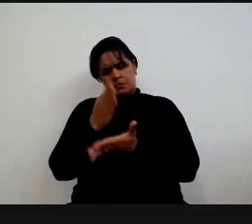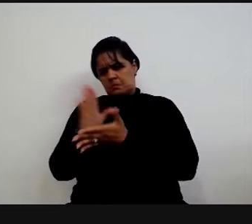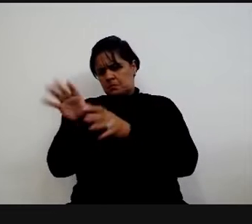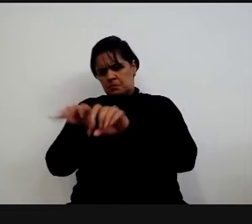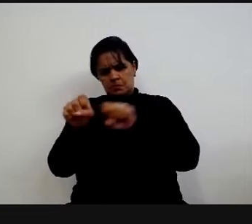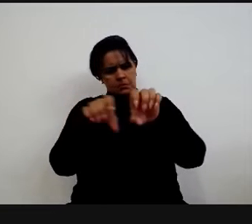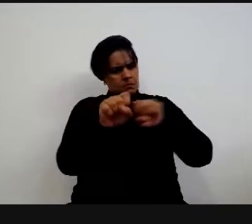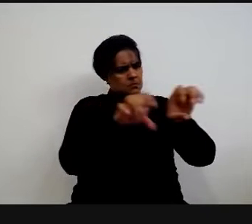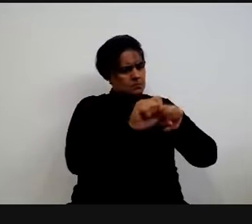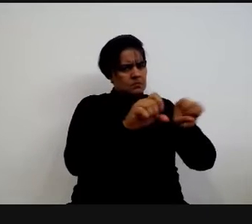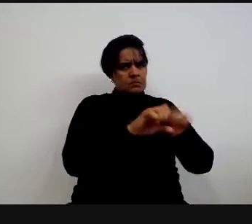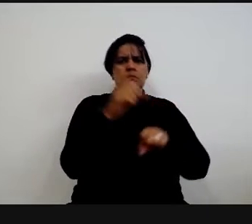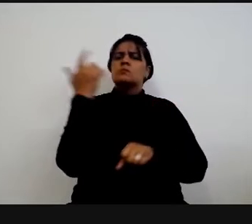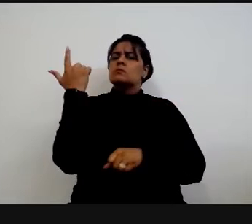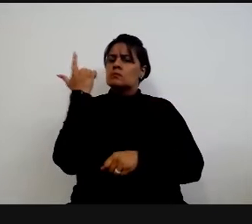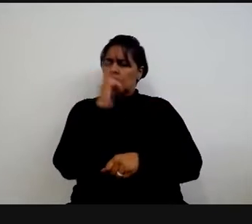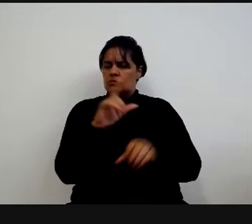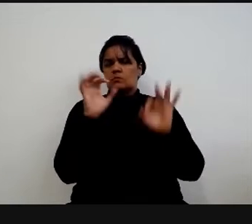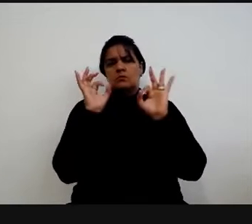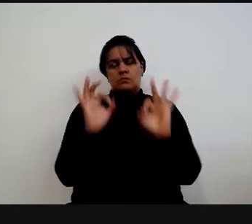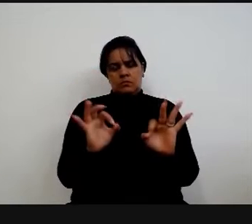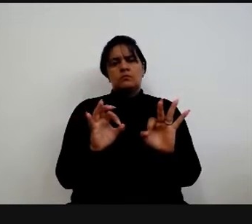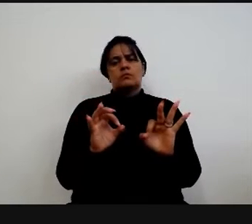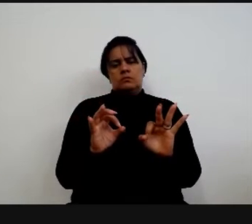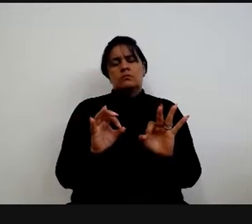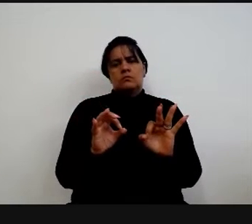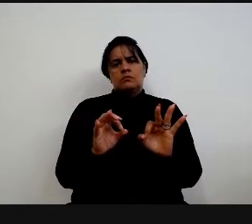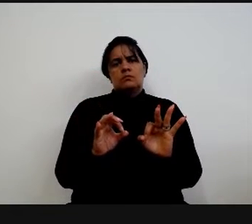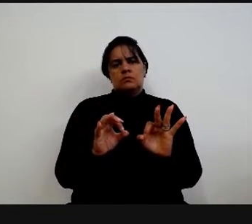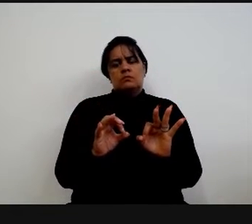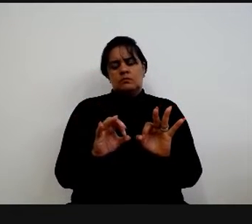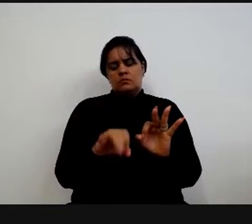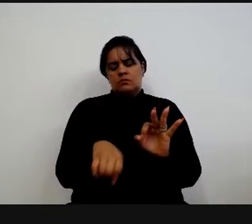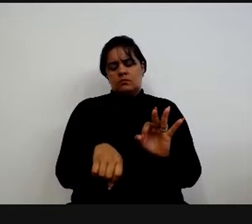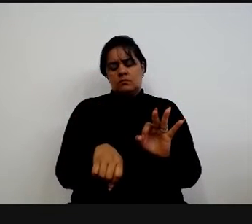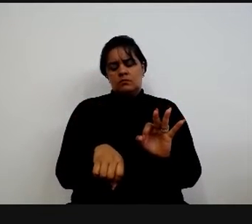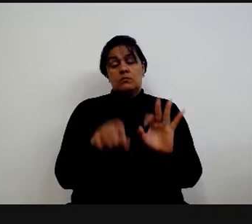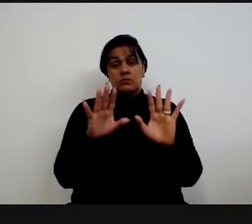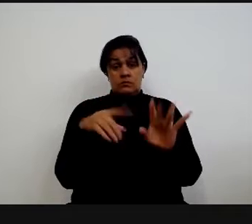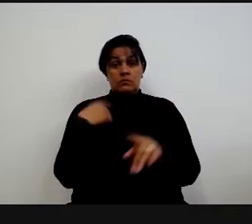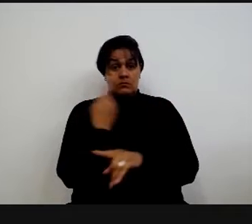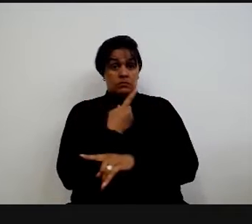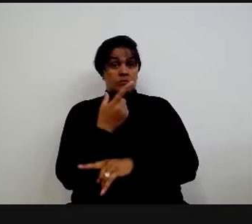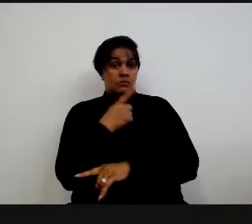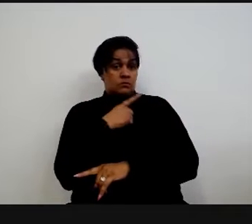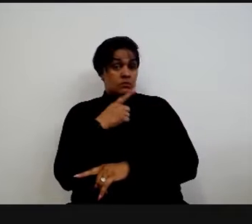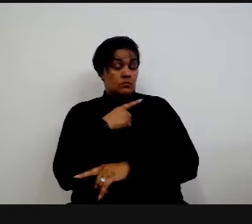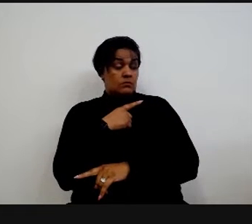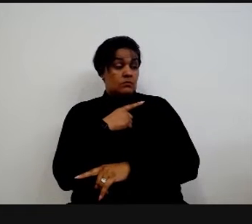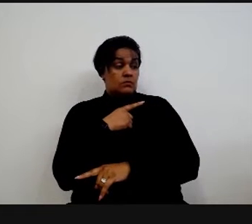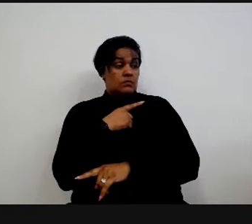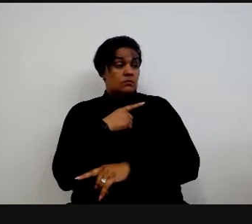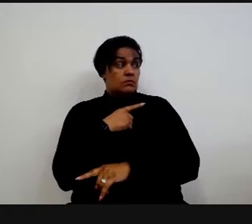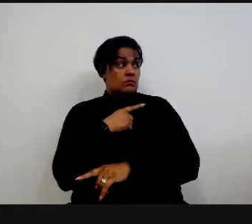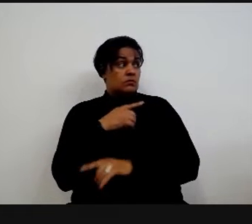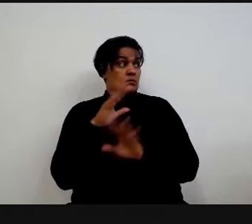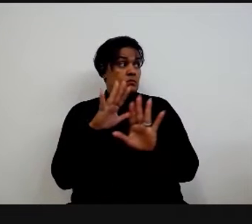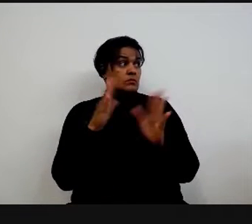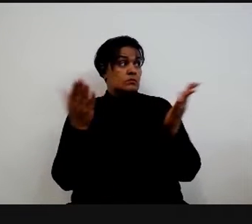quadros, realizando a sua missão institucional. Nós temos hoje praticamente